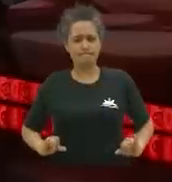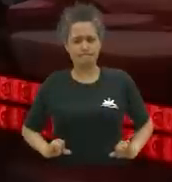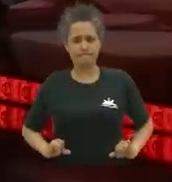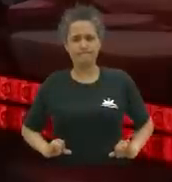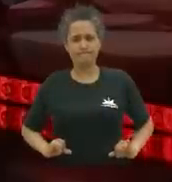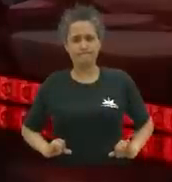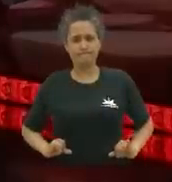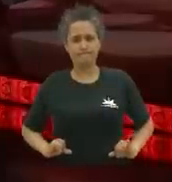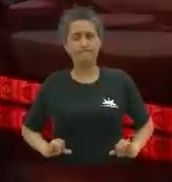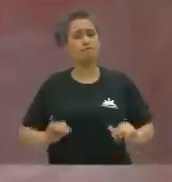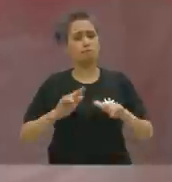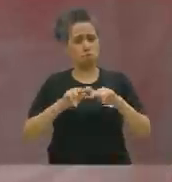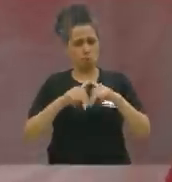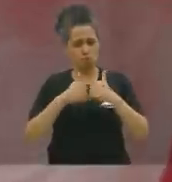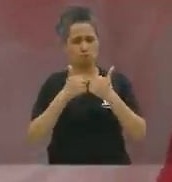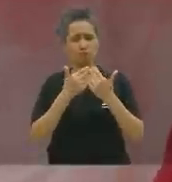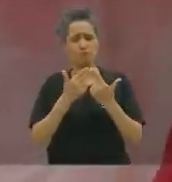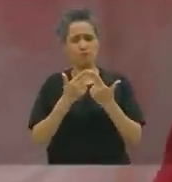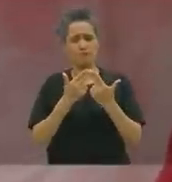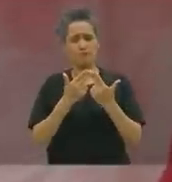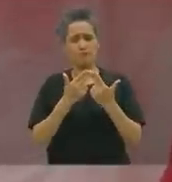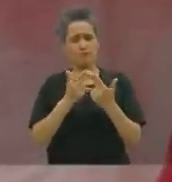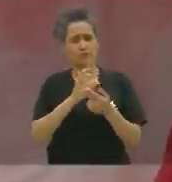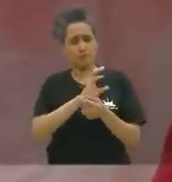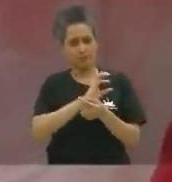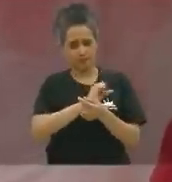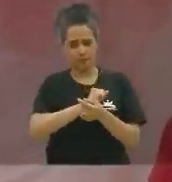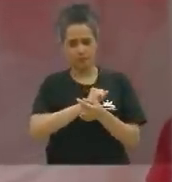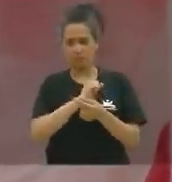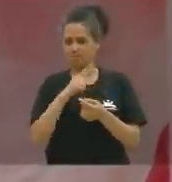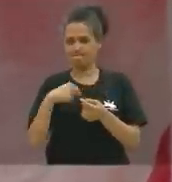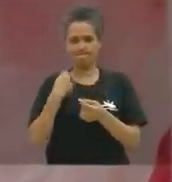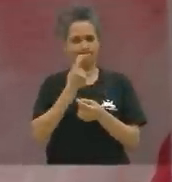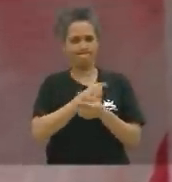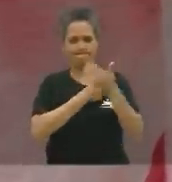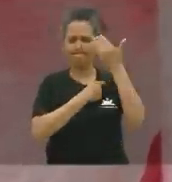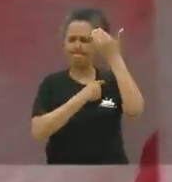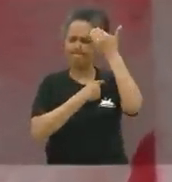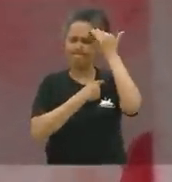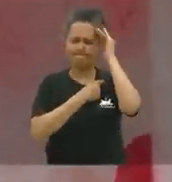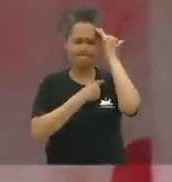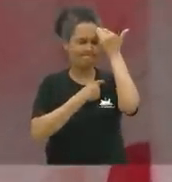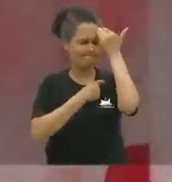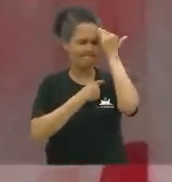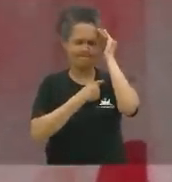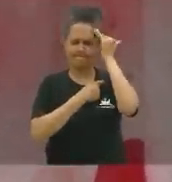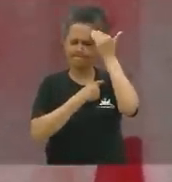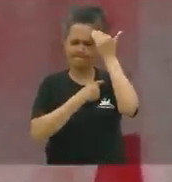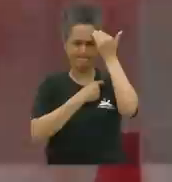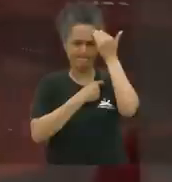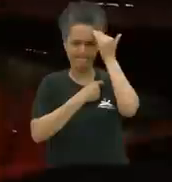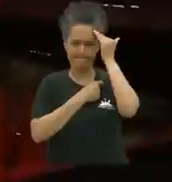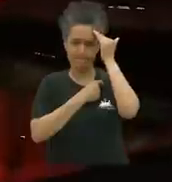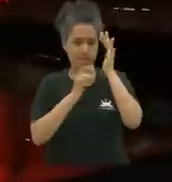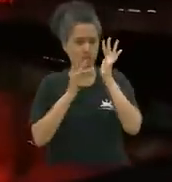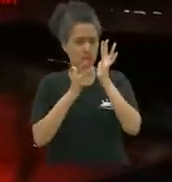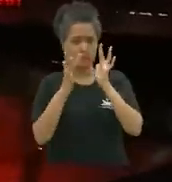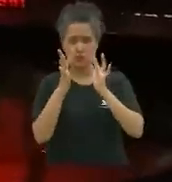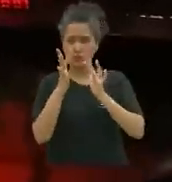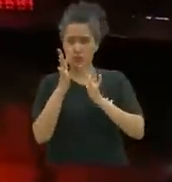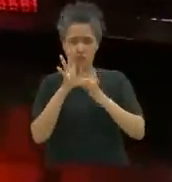Só por amor. E nós não entendemos que a única mensagem é: